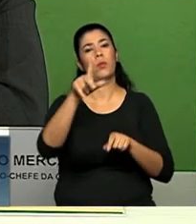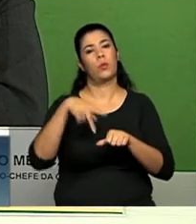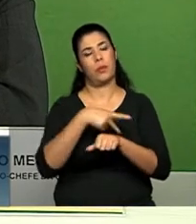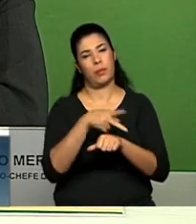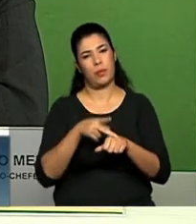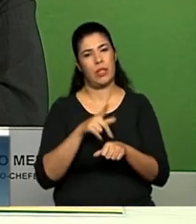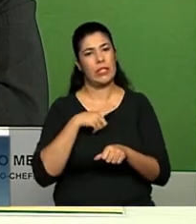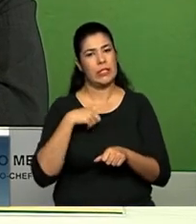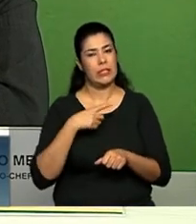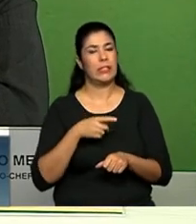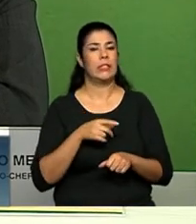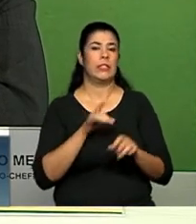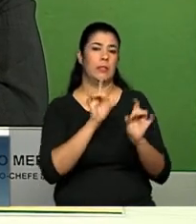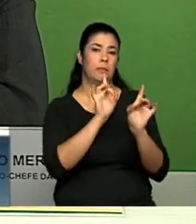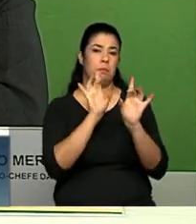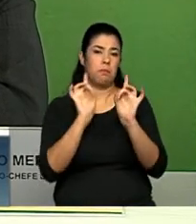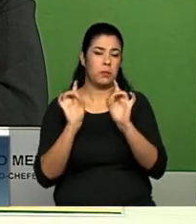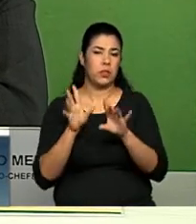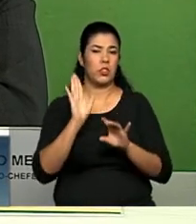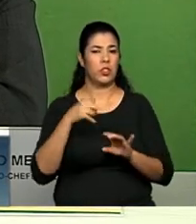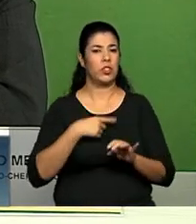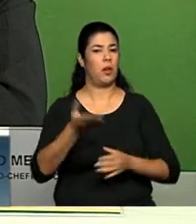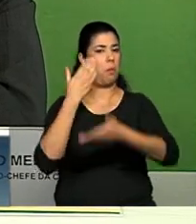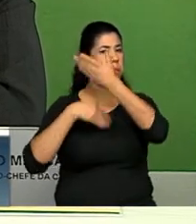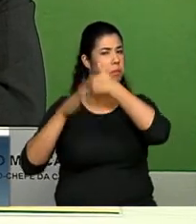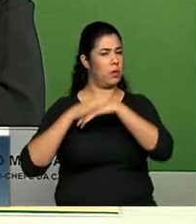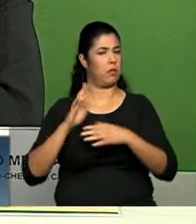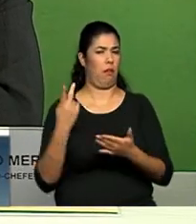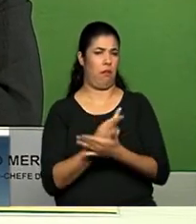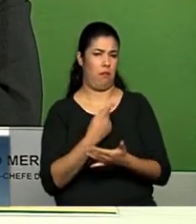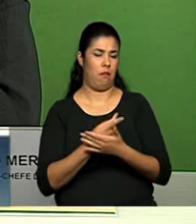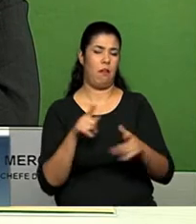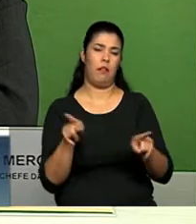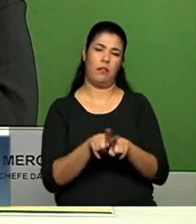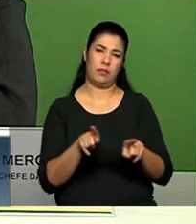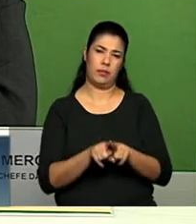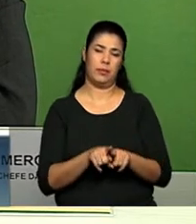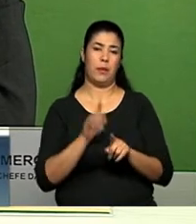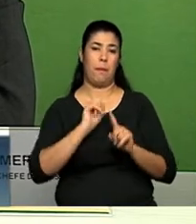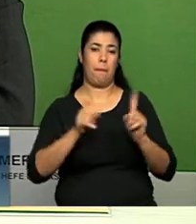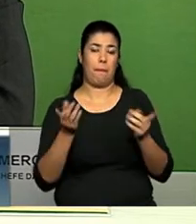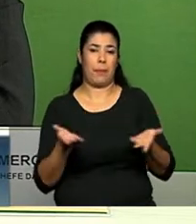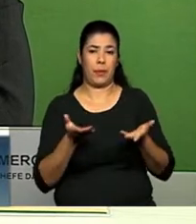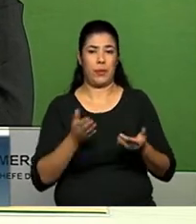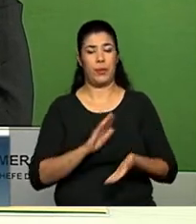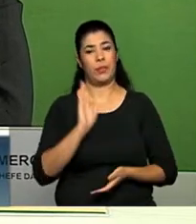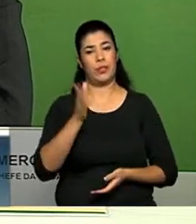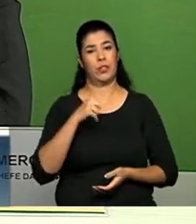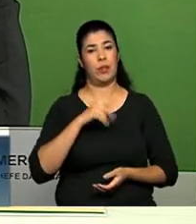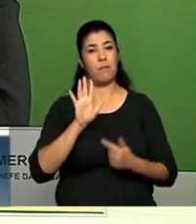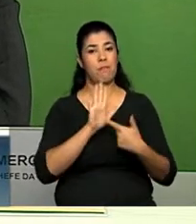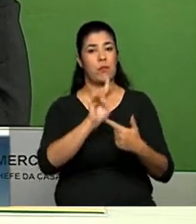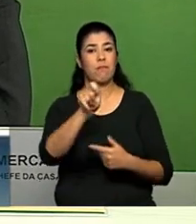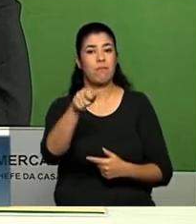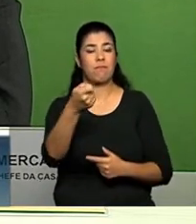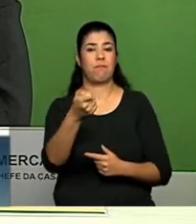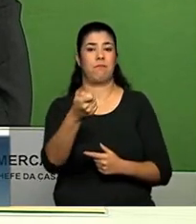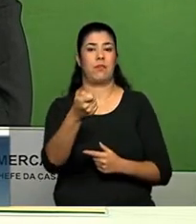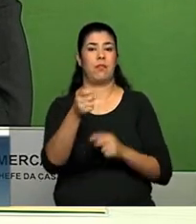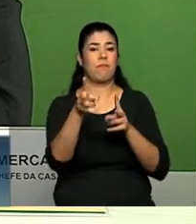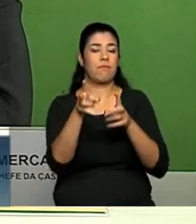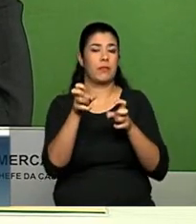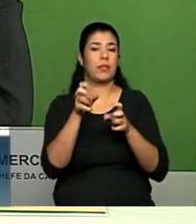financeiro especial. Elas já cometeram erros no passado, mas elas são um sinalizador que o